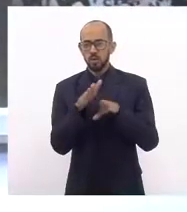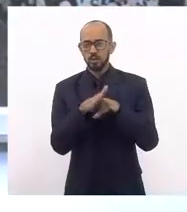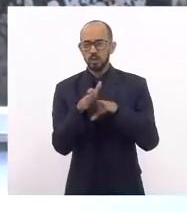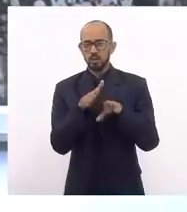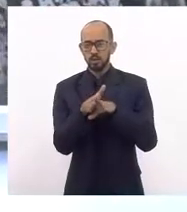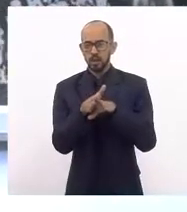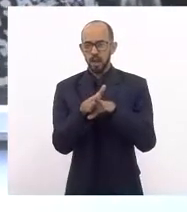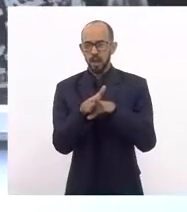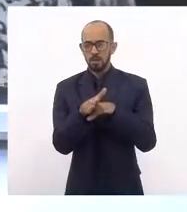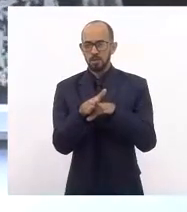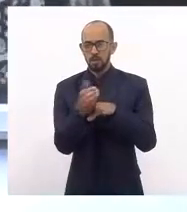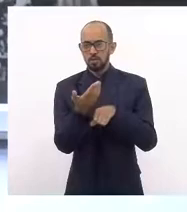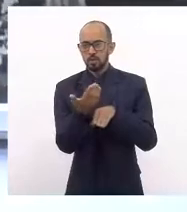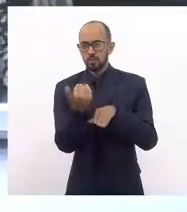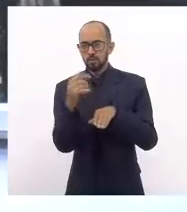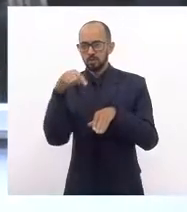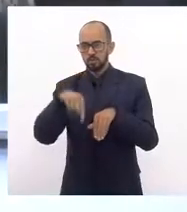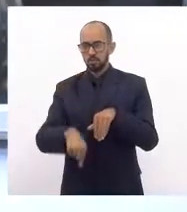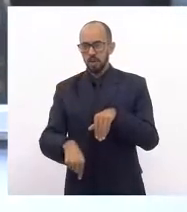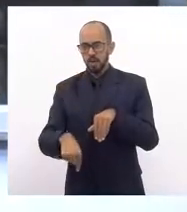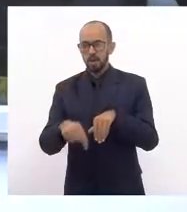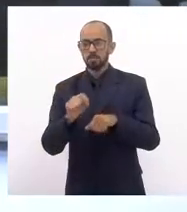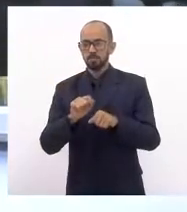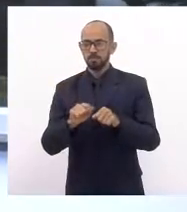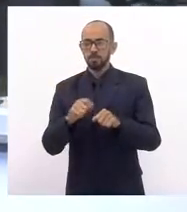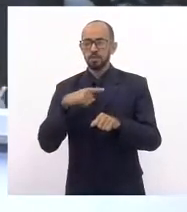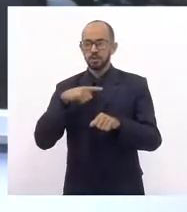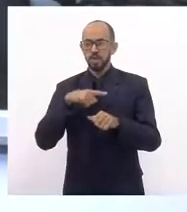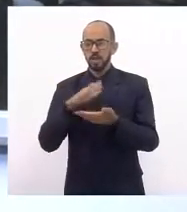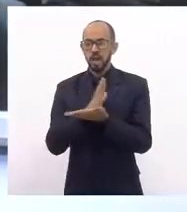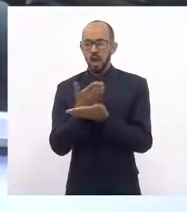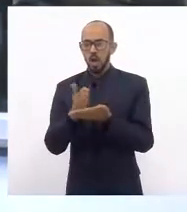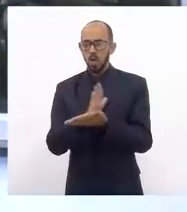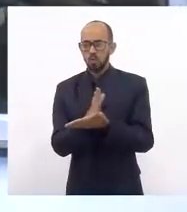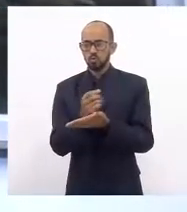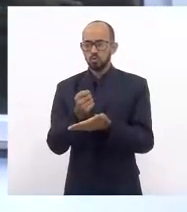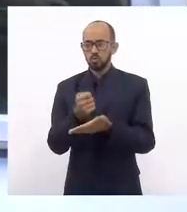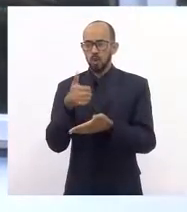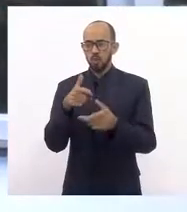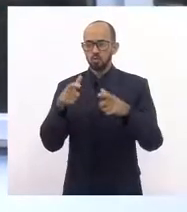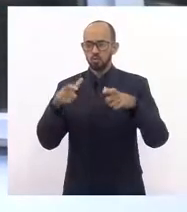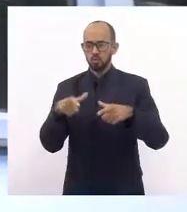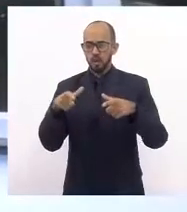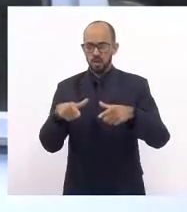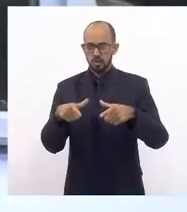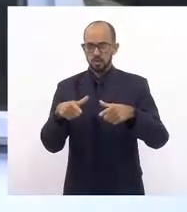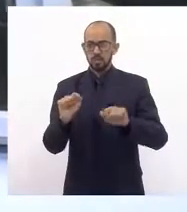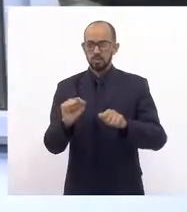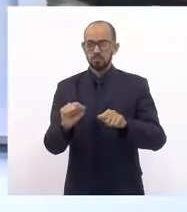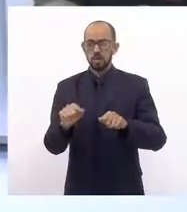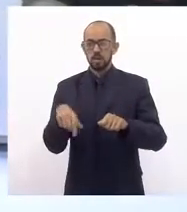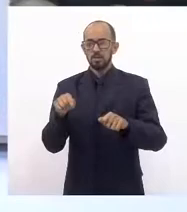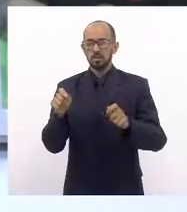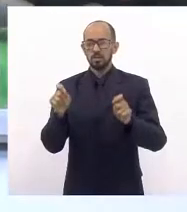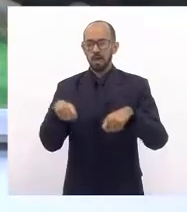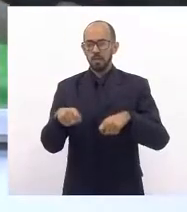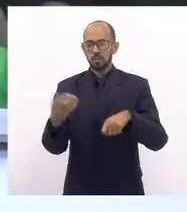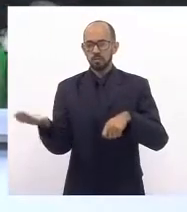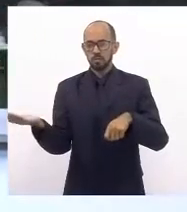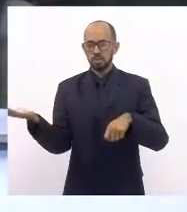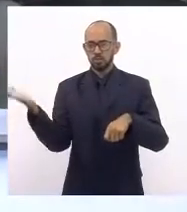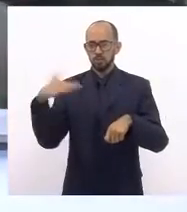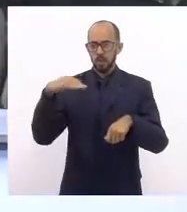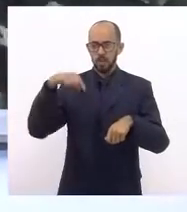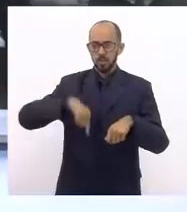ocupar os lugares vagos aqui, porque ainda temos alguns poucos lugares vagos aqui para que vocês possam